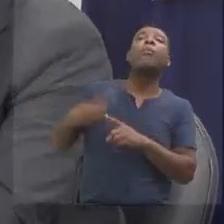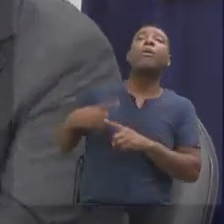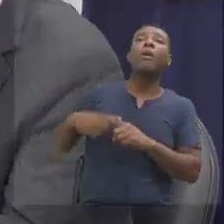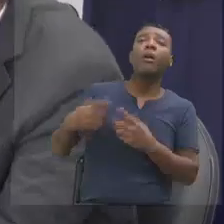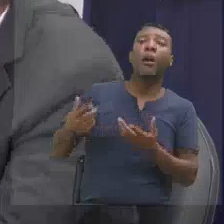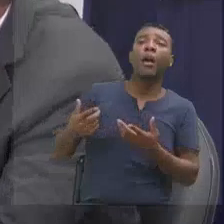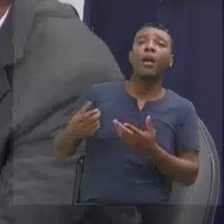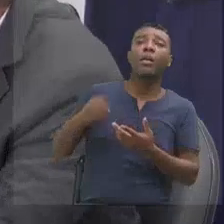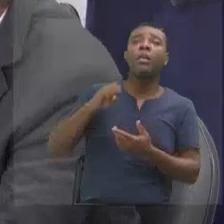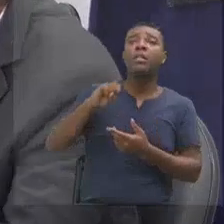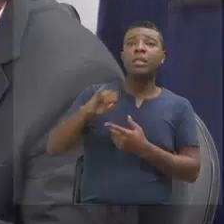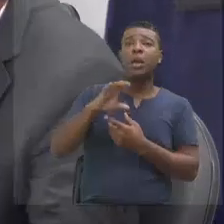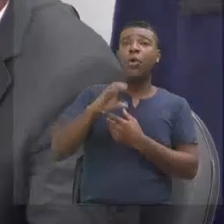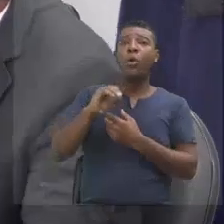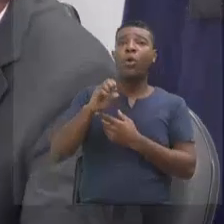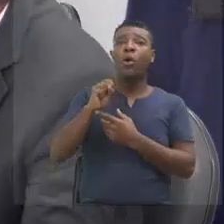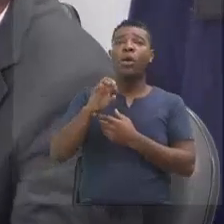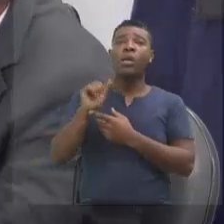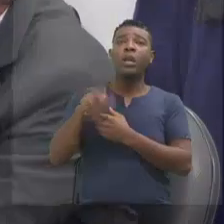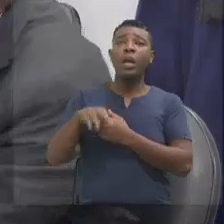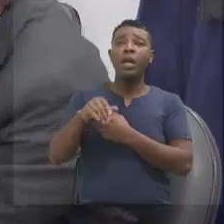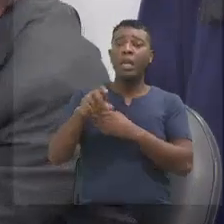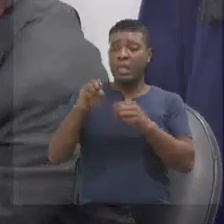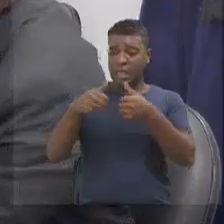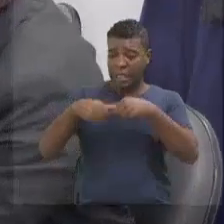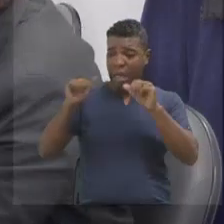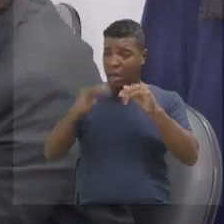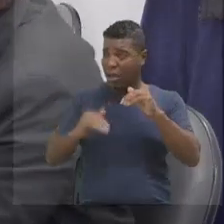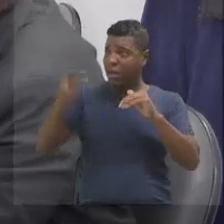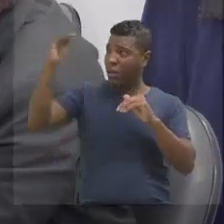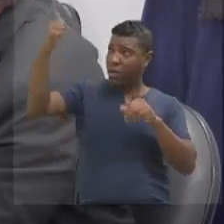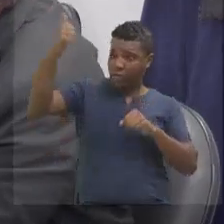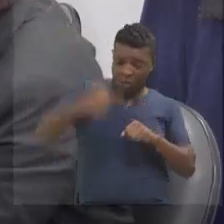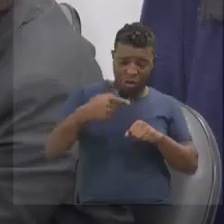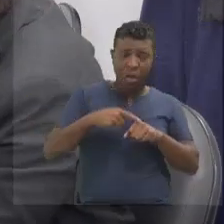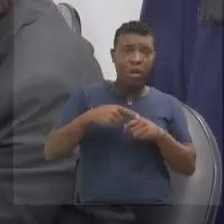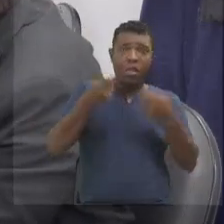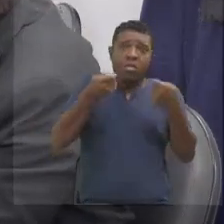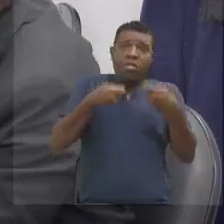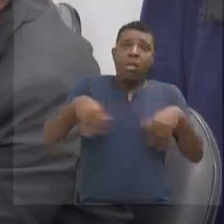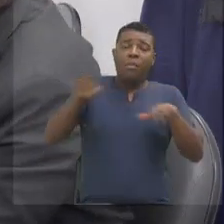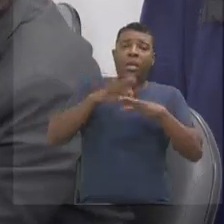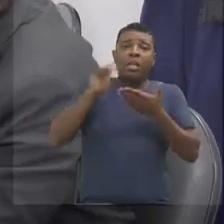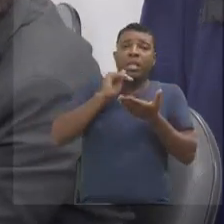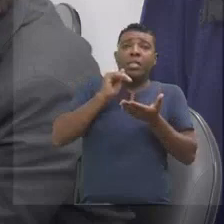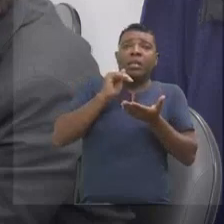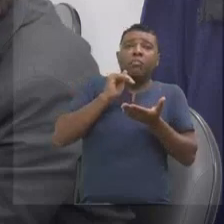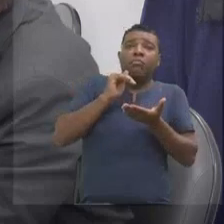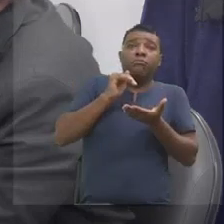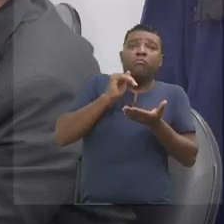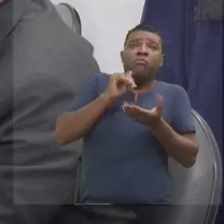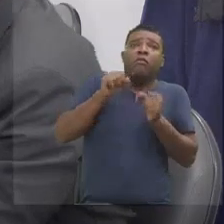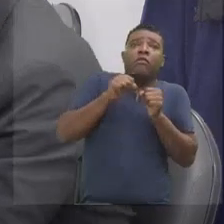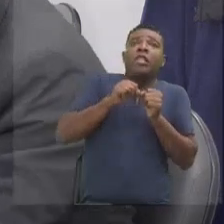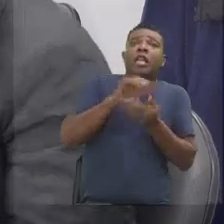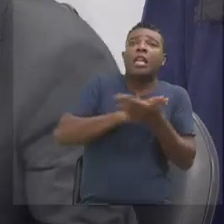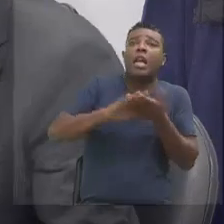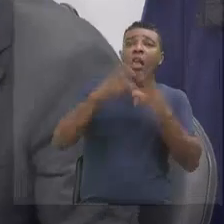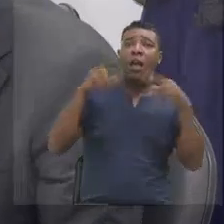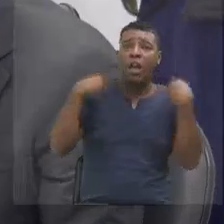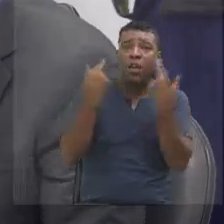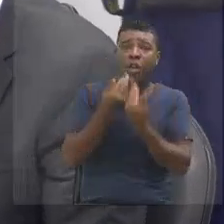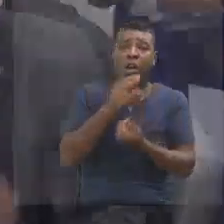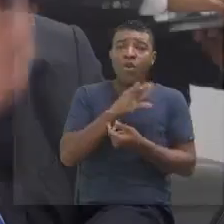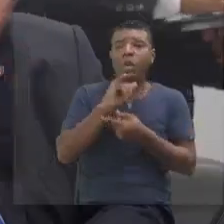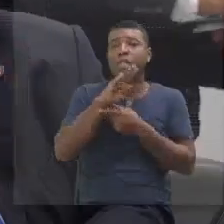está acima de tudo isso nós não precisamos ter mais secretário reunião de exibe local de